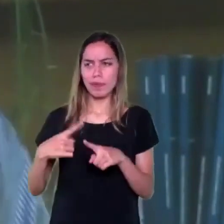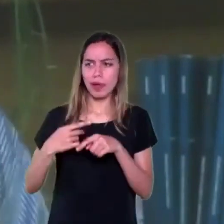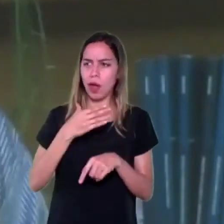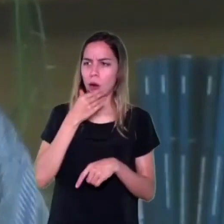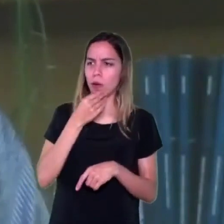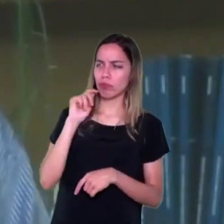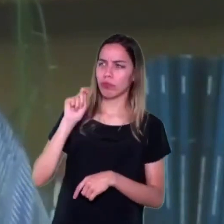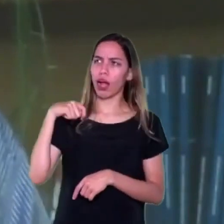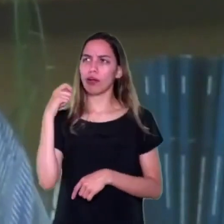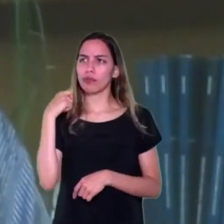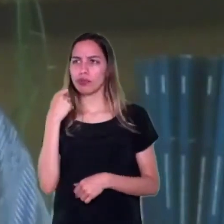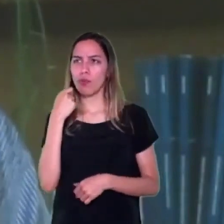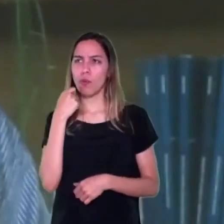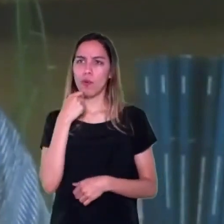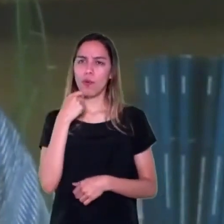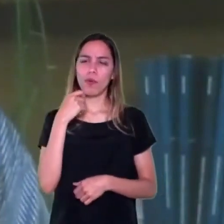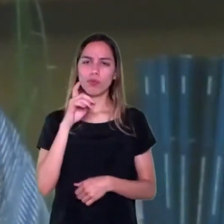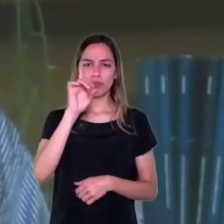diretor, músico,